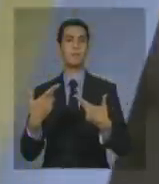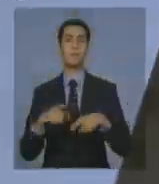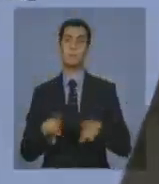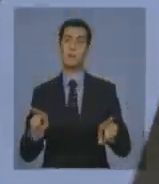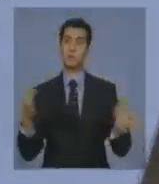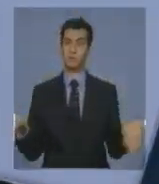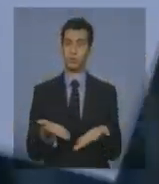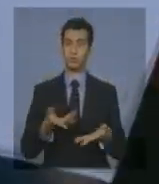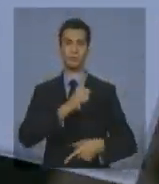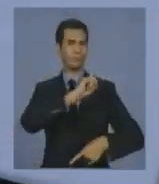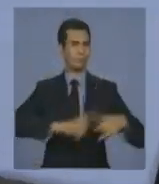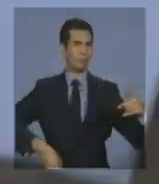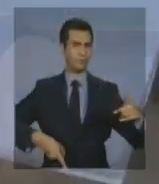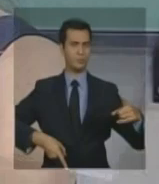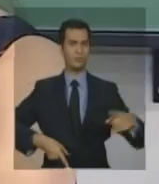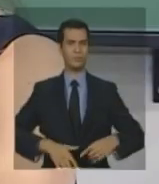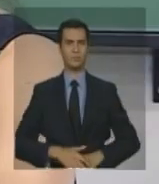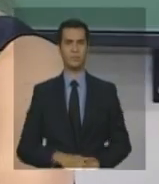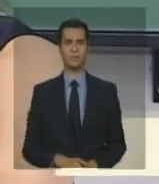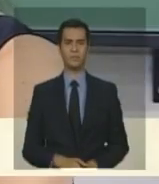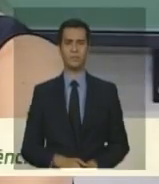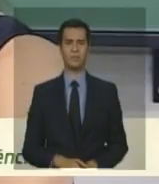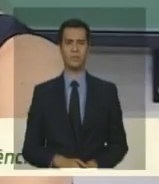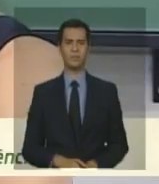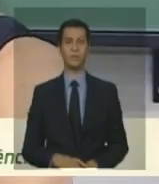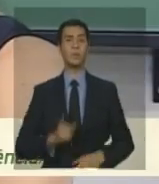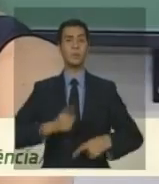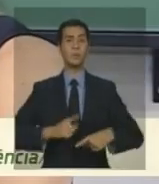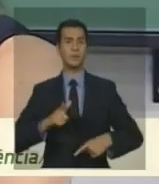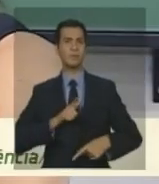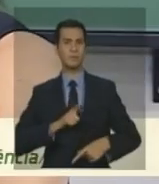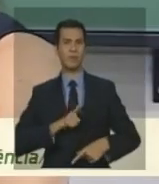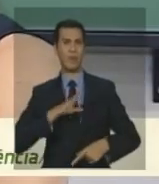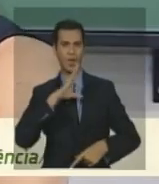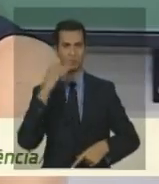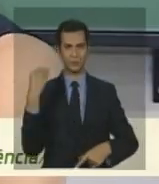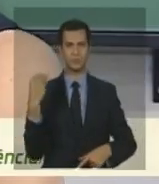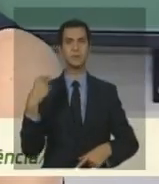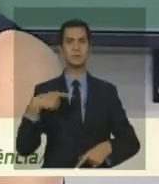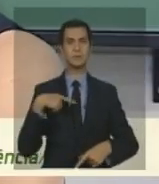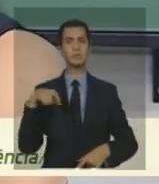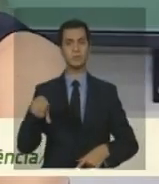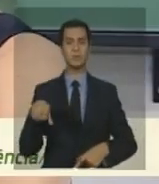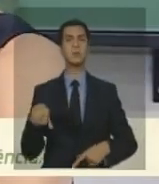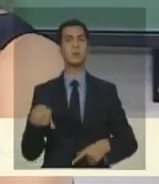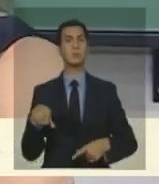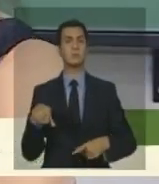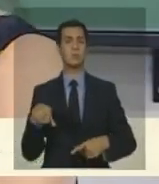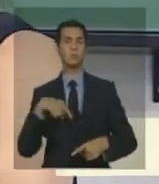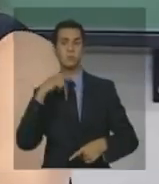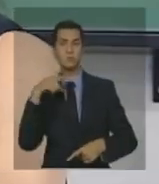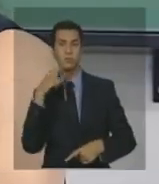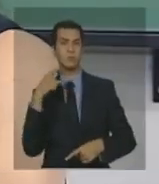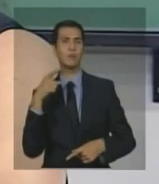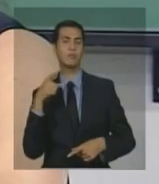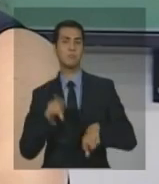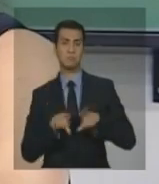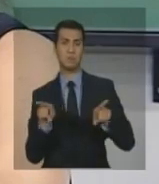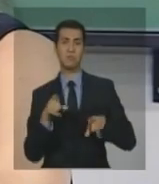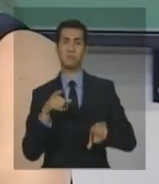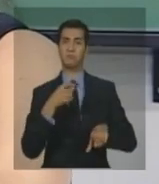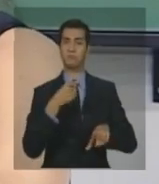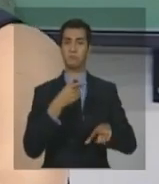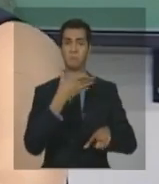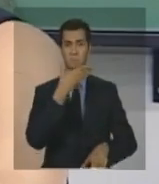pela Convenção Internacional. Porque tem muita menina adolescente que é incapaz, que tem filho, que a mãe assume, que mora em casa, às vezes,